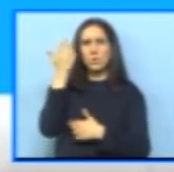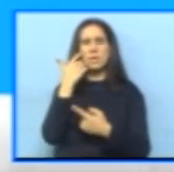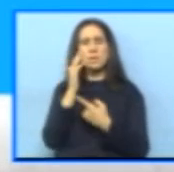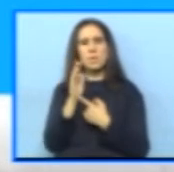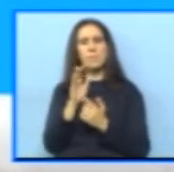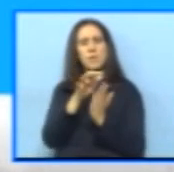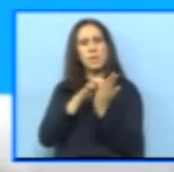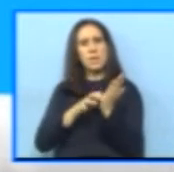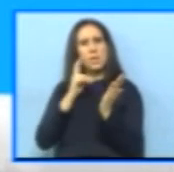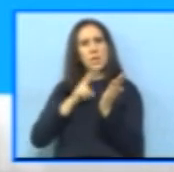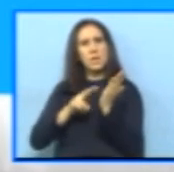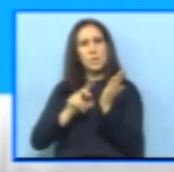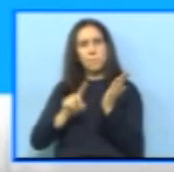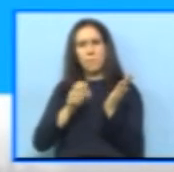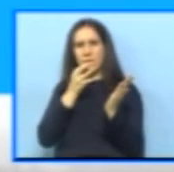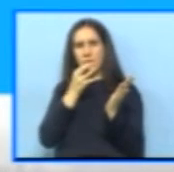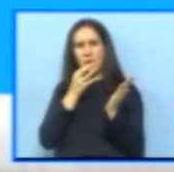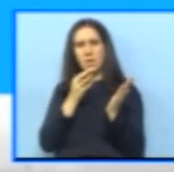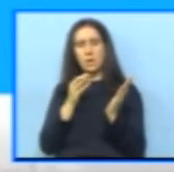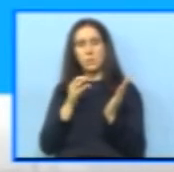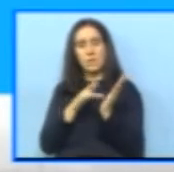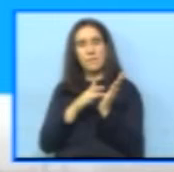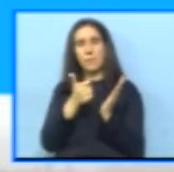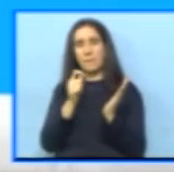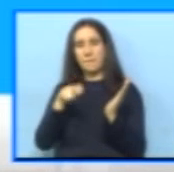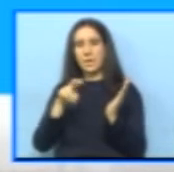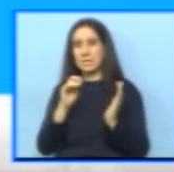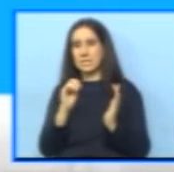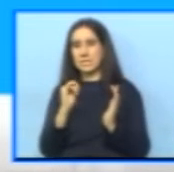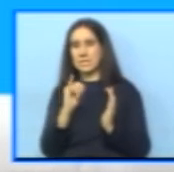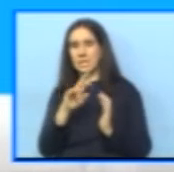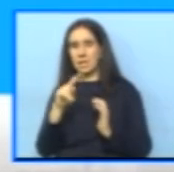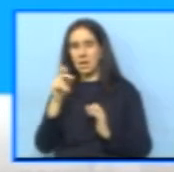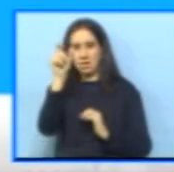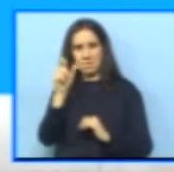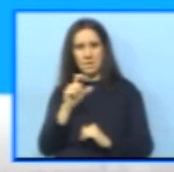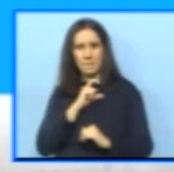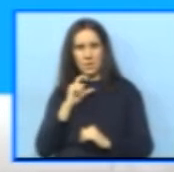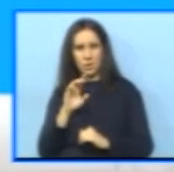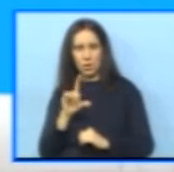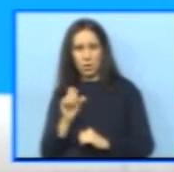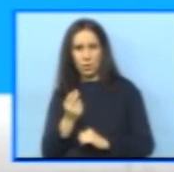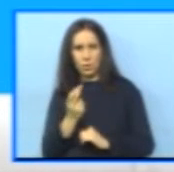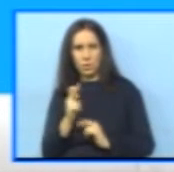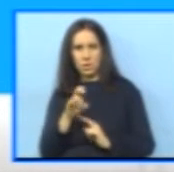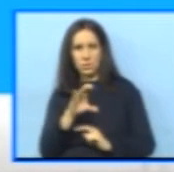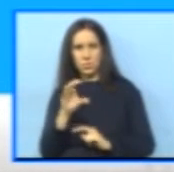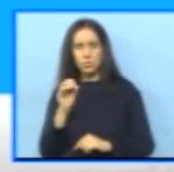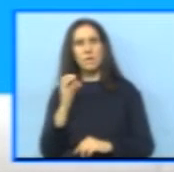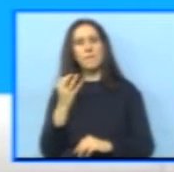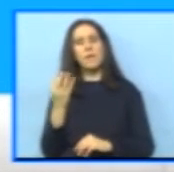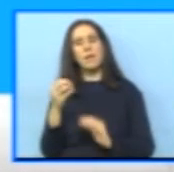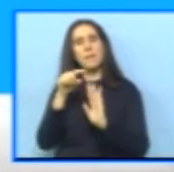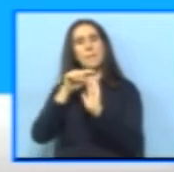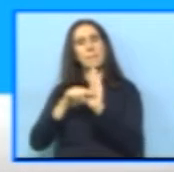a primeira leitura, Padre João Lourenço, do livro de Bem-Sirá, onde, aí sim, também nos coloca diante de um quadro de mandamentos, onde é